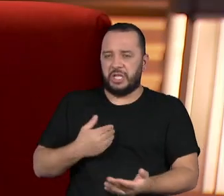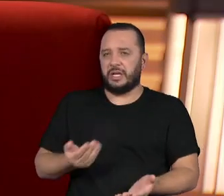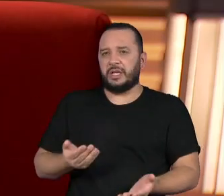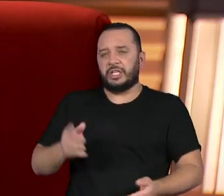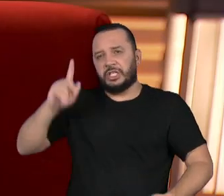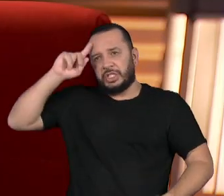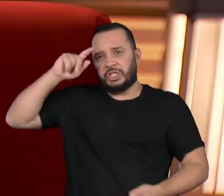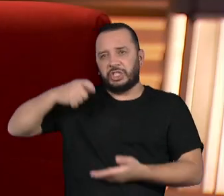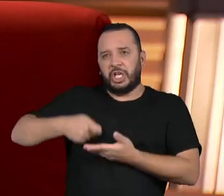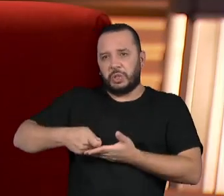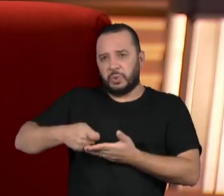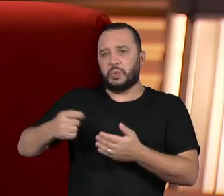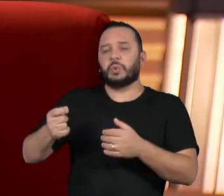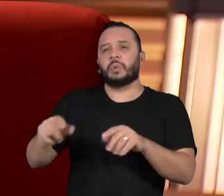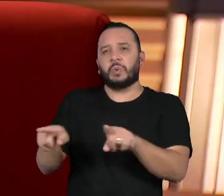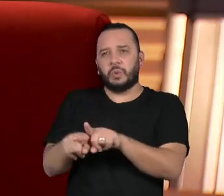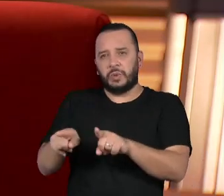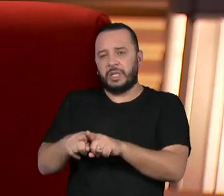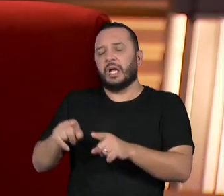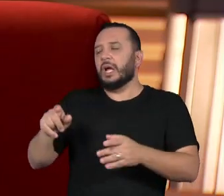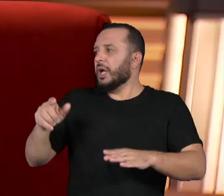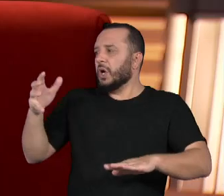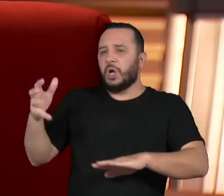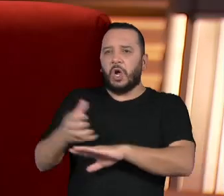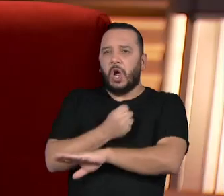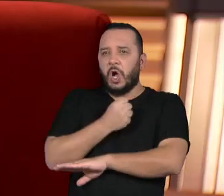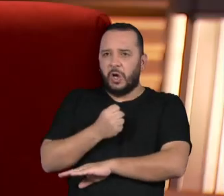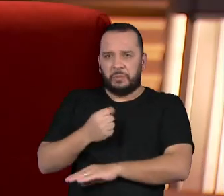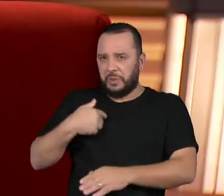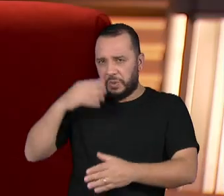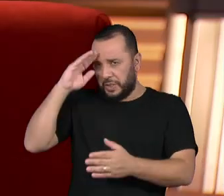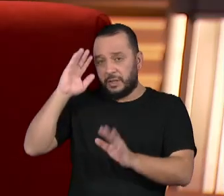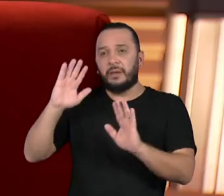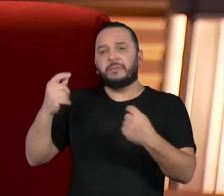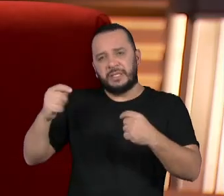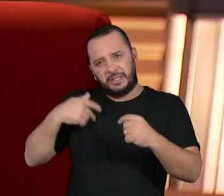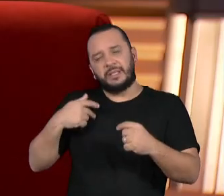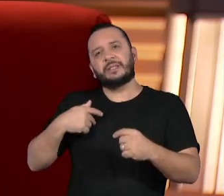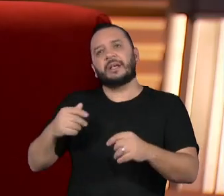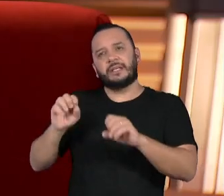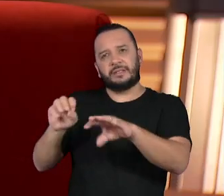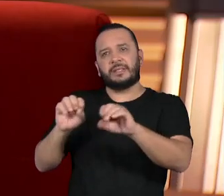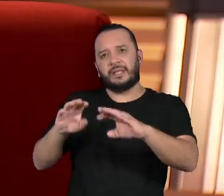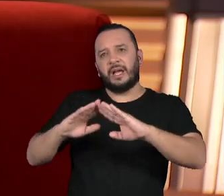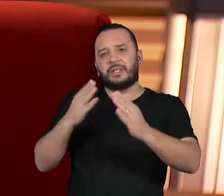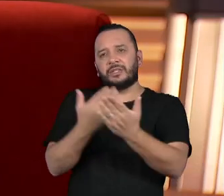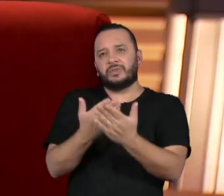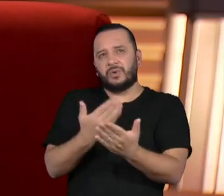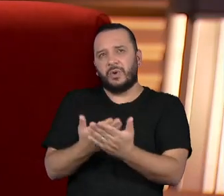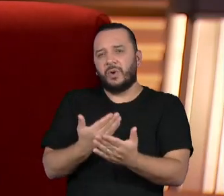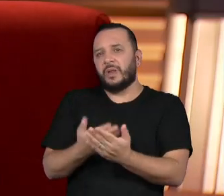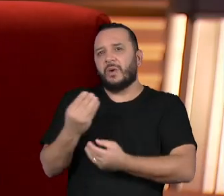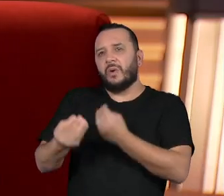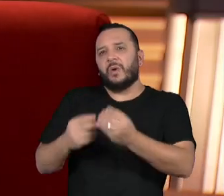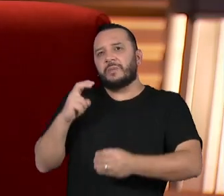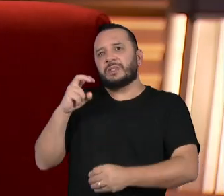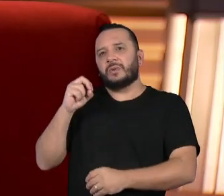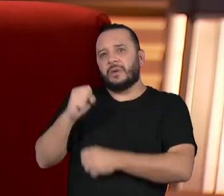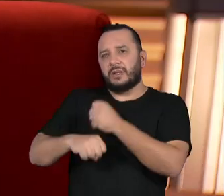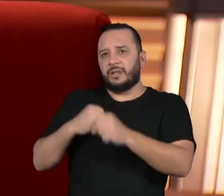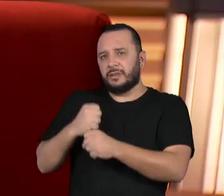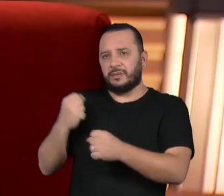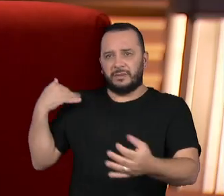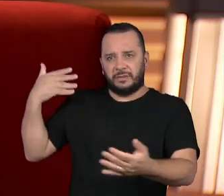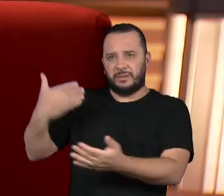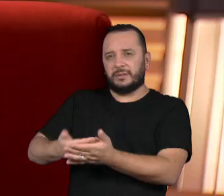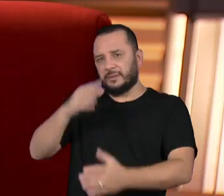as escolas eu passo para novas gerações a verdade sobre os últimos 50 anos do país as novas gerações não sabem